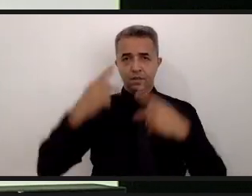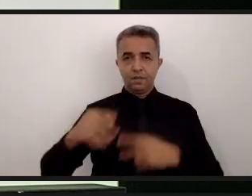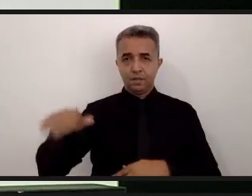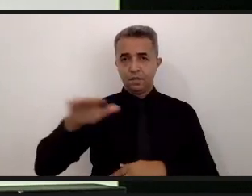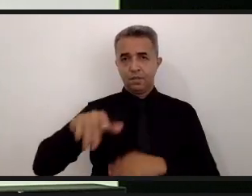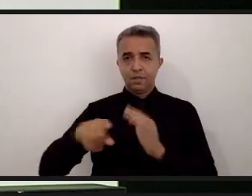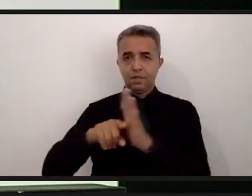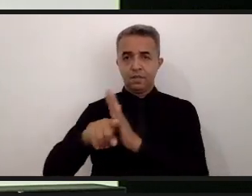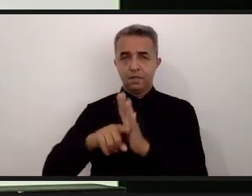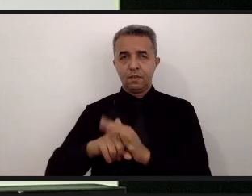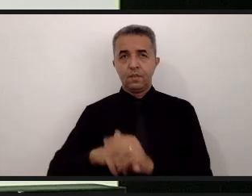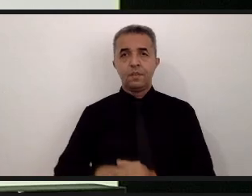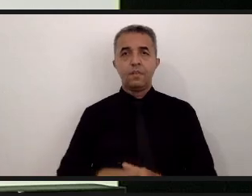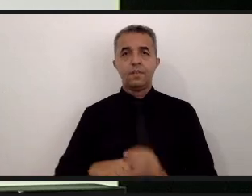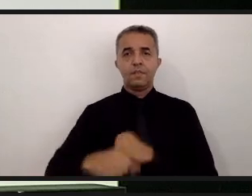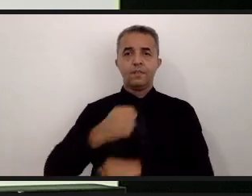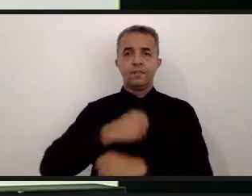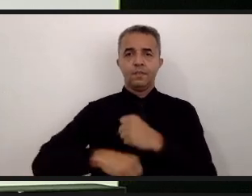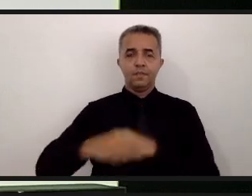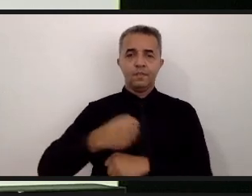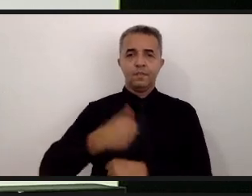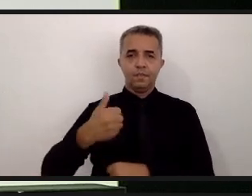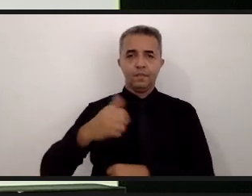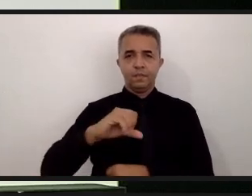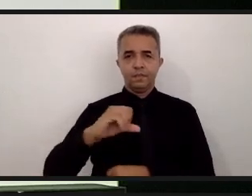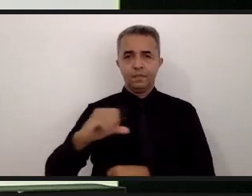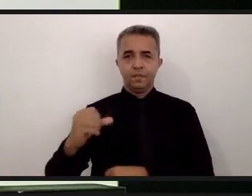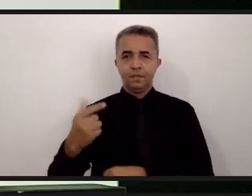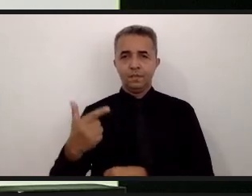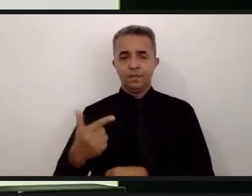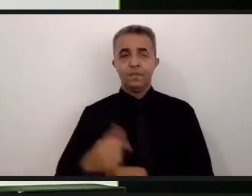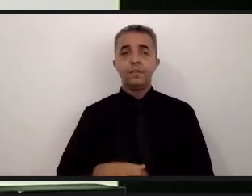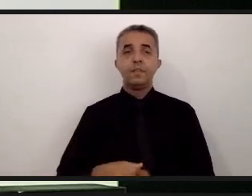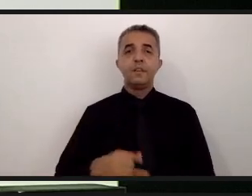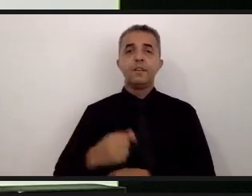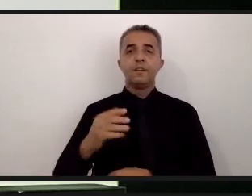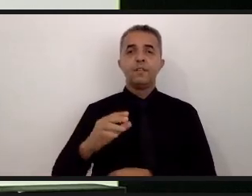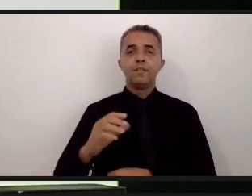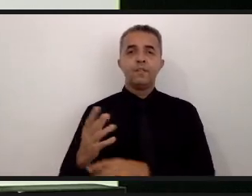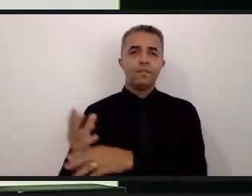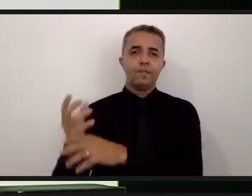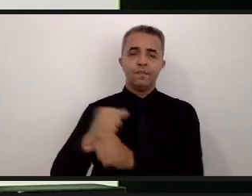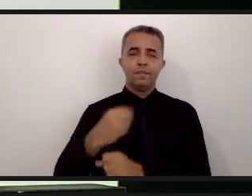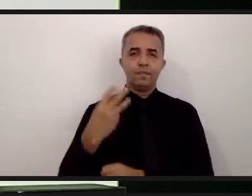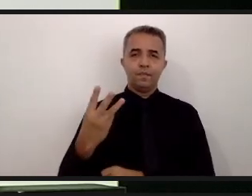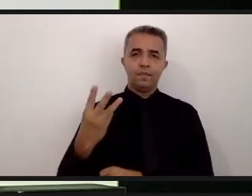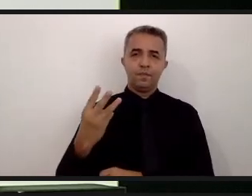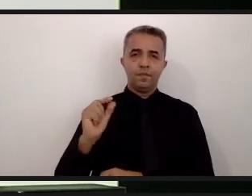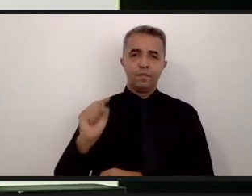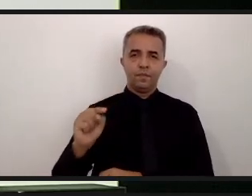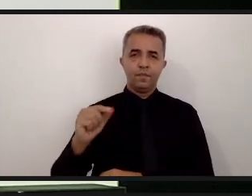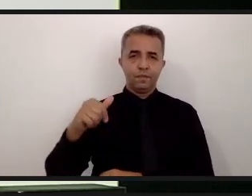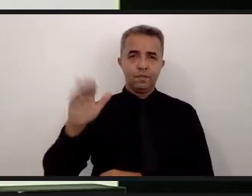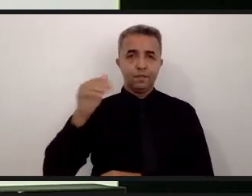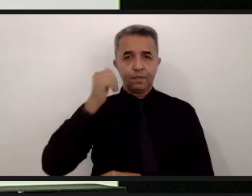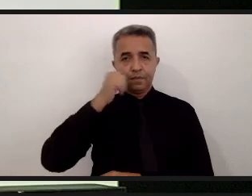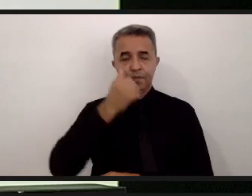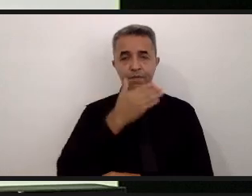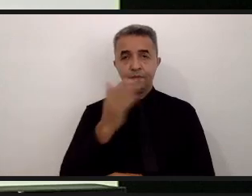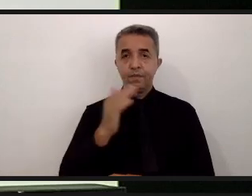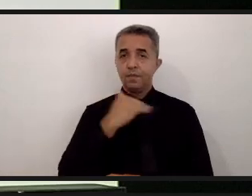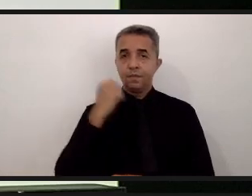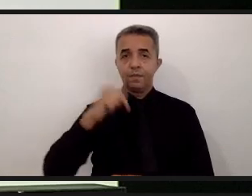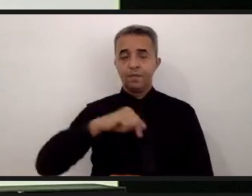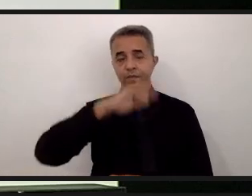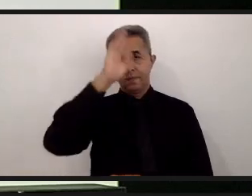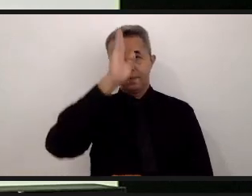3.913 mulheres foram mortas no Brasil. Esse dado, senhores e senhoras, não seria só